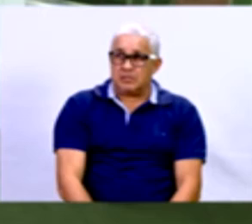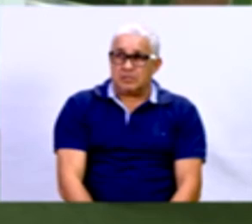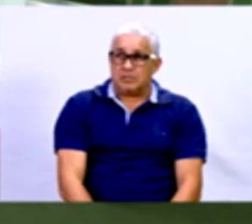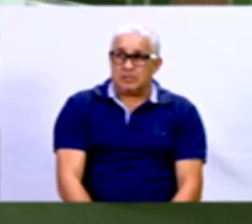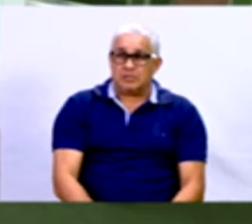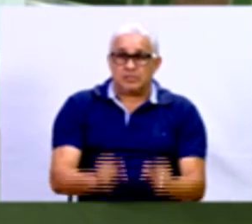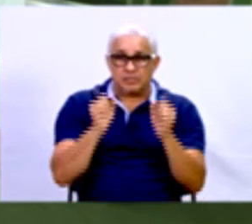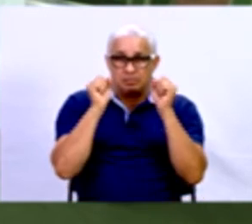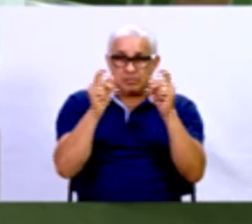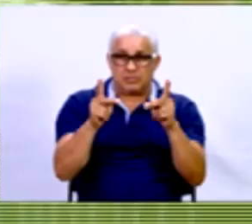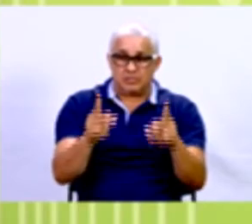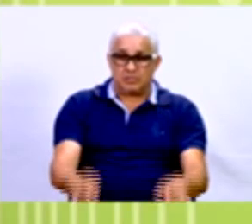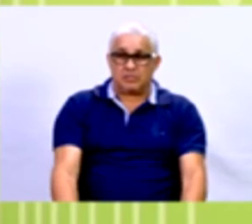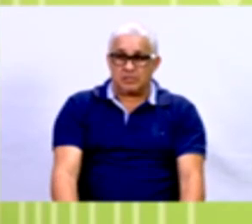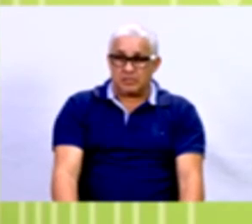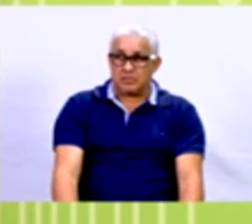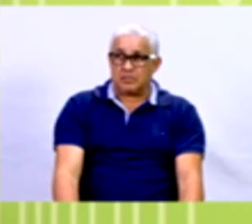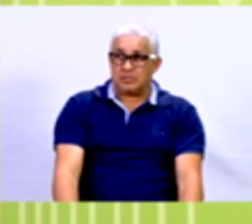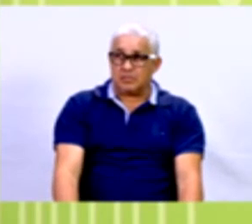Ok, pessoal.